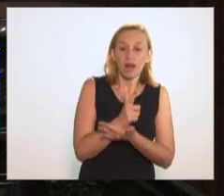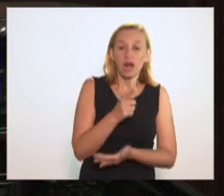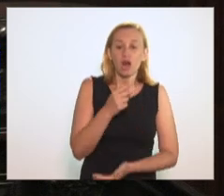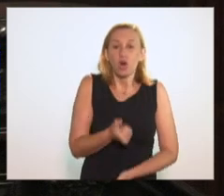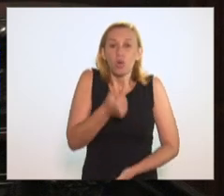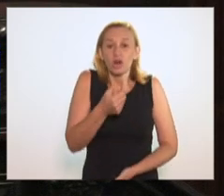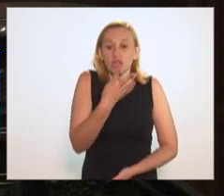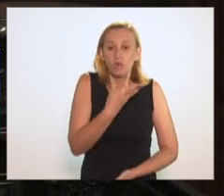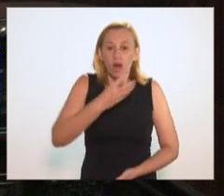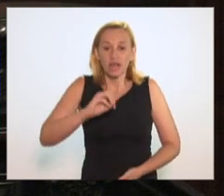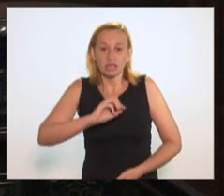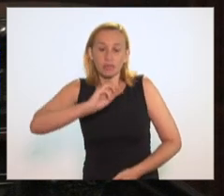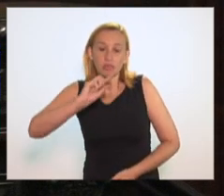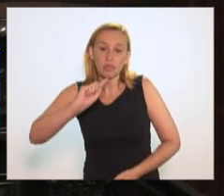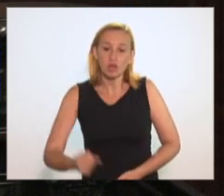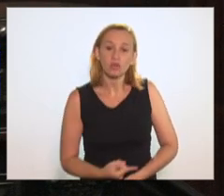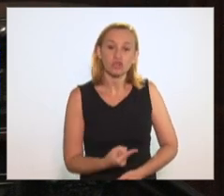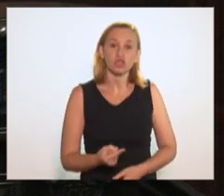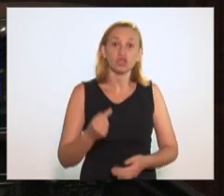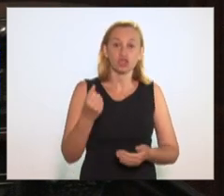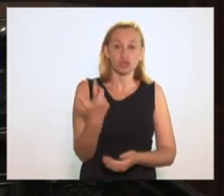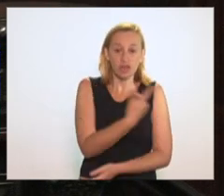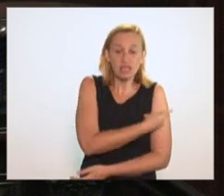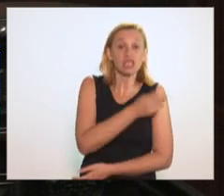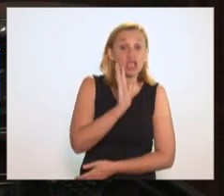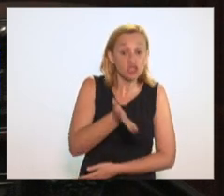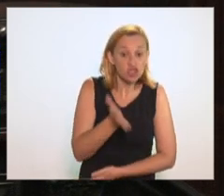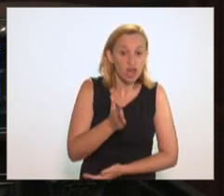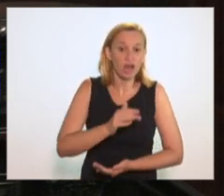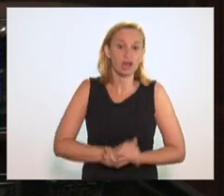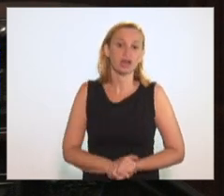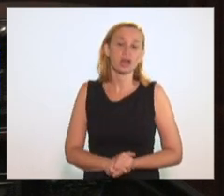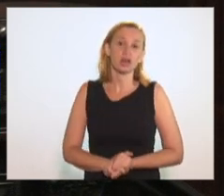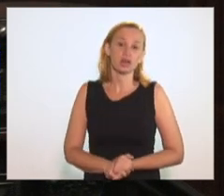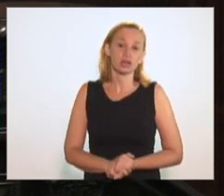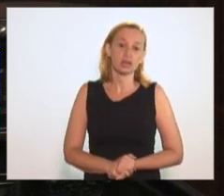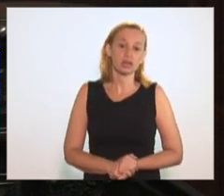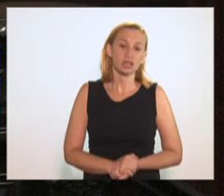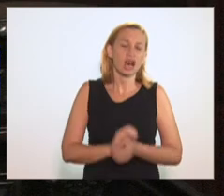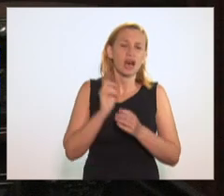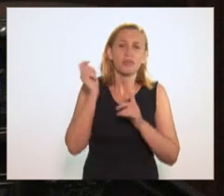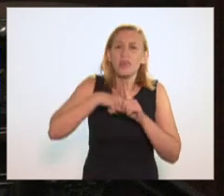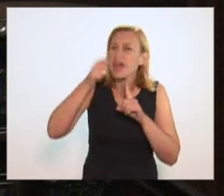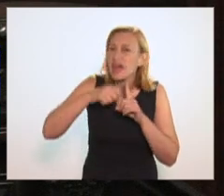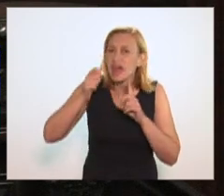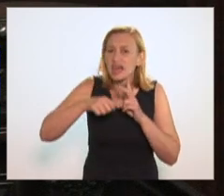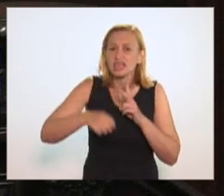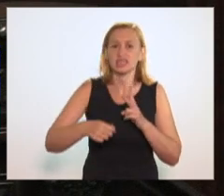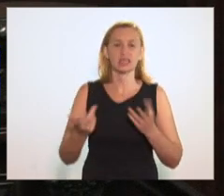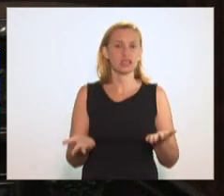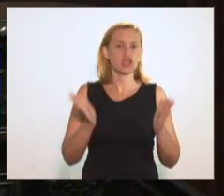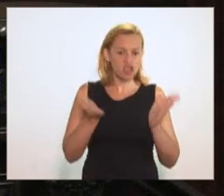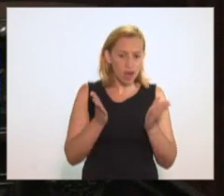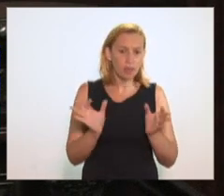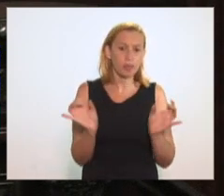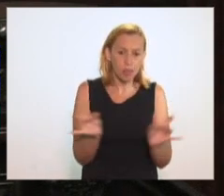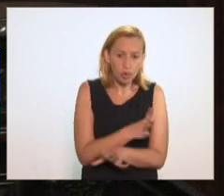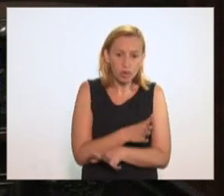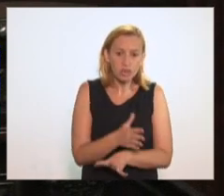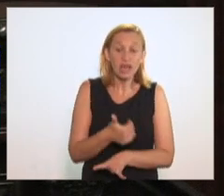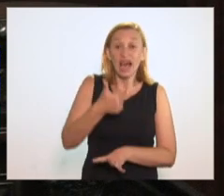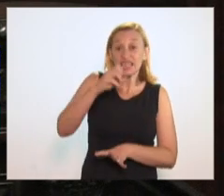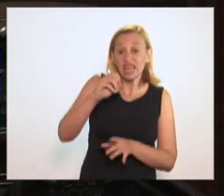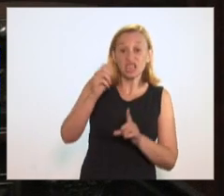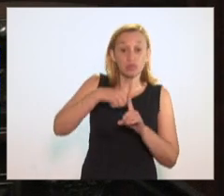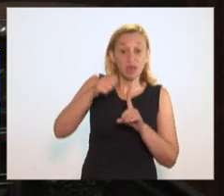vacinas. Já estavam em contato com a Pfizer há meses. Enquanto isso, há dez dias